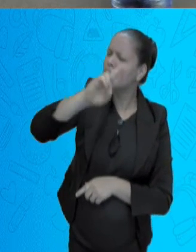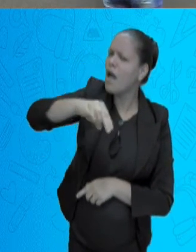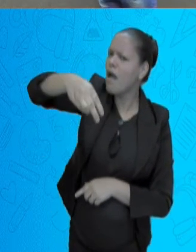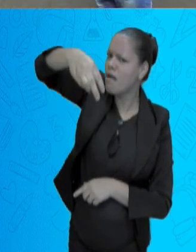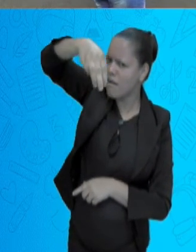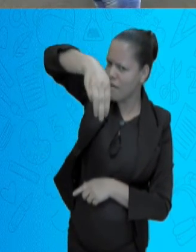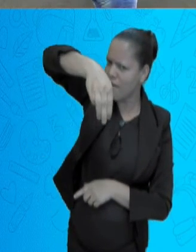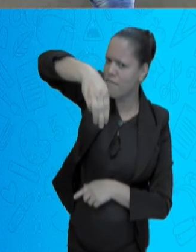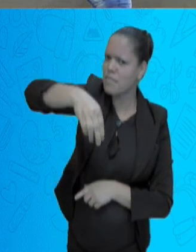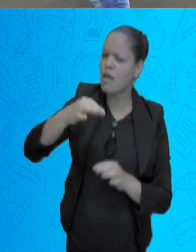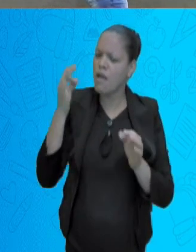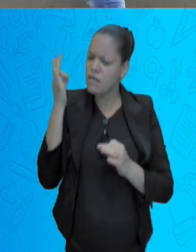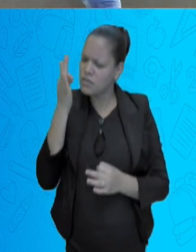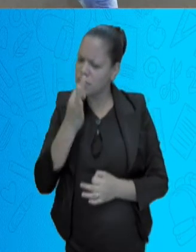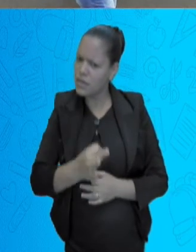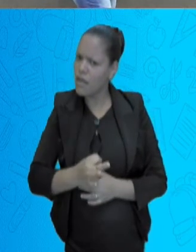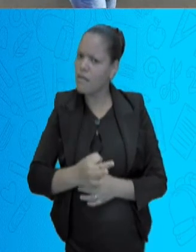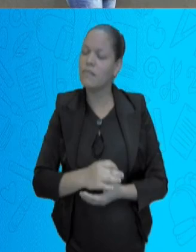regra.